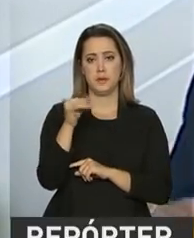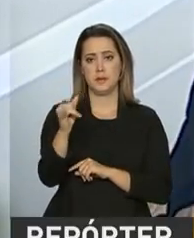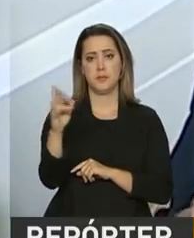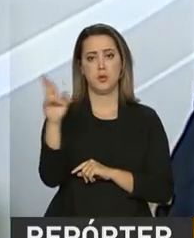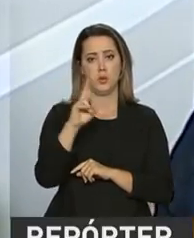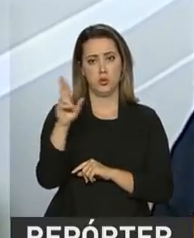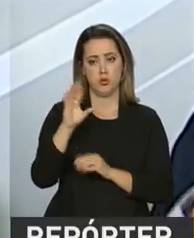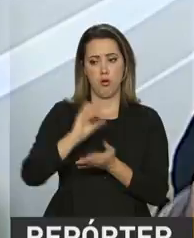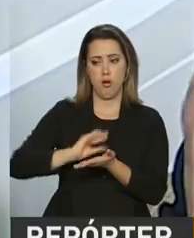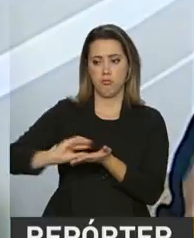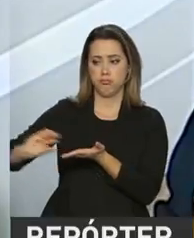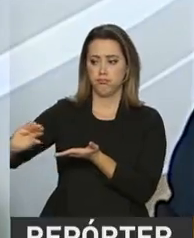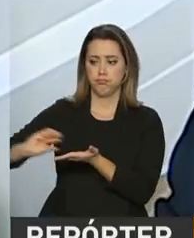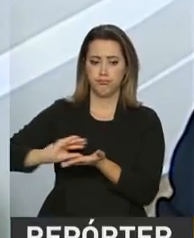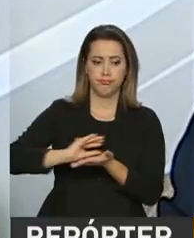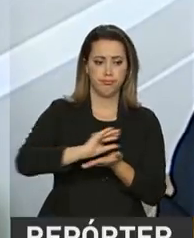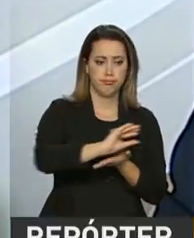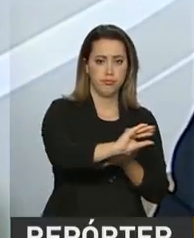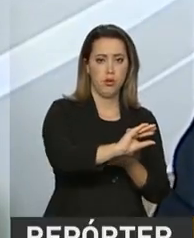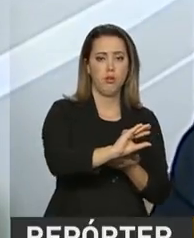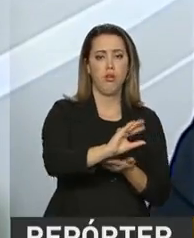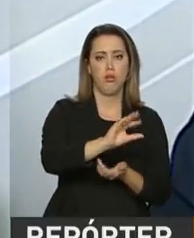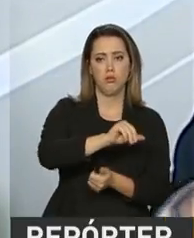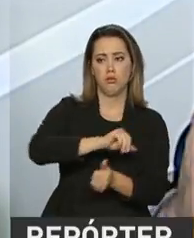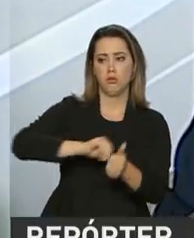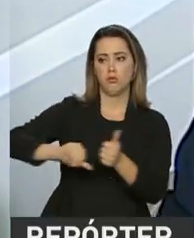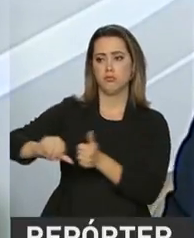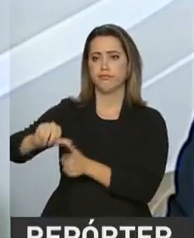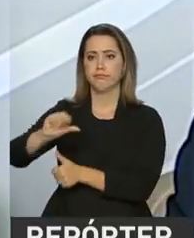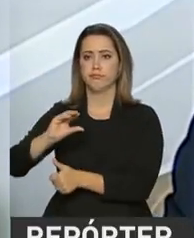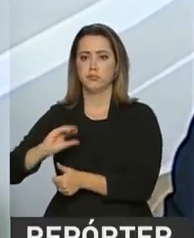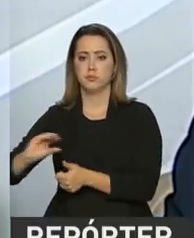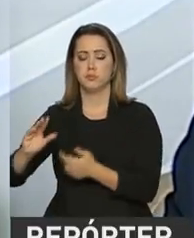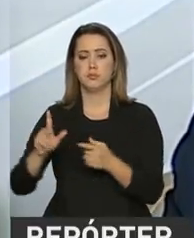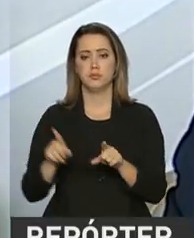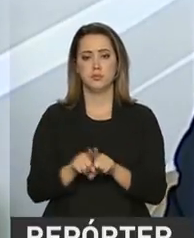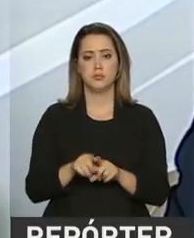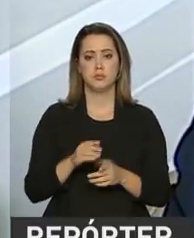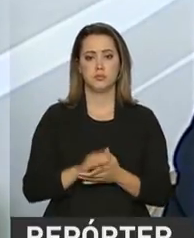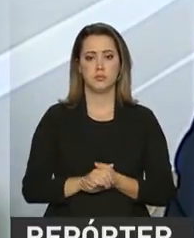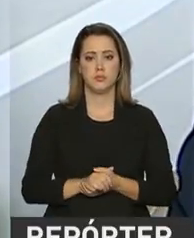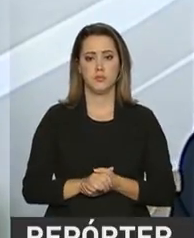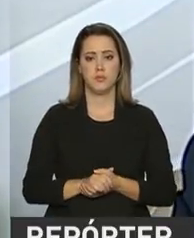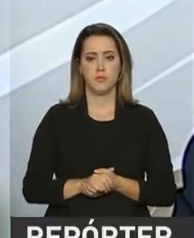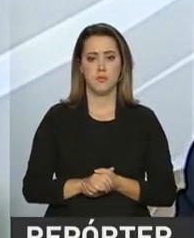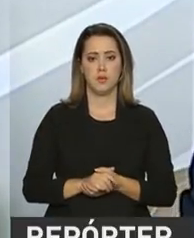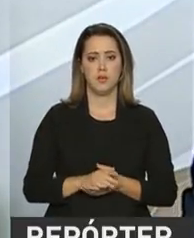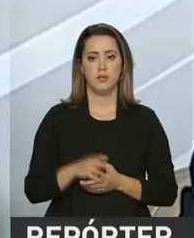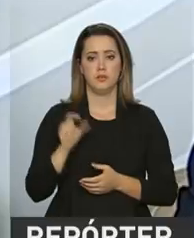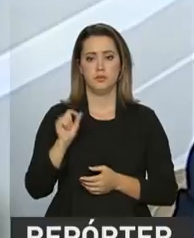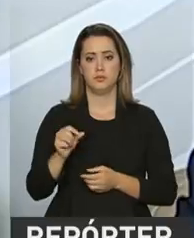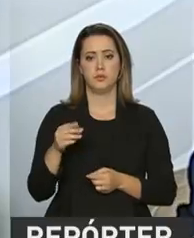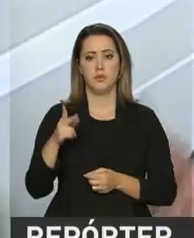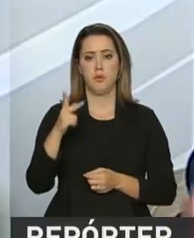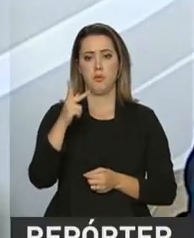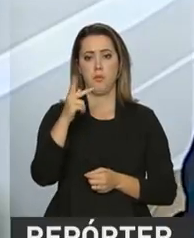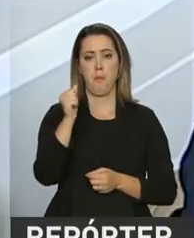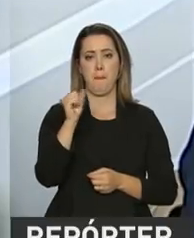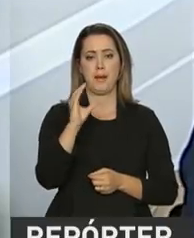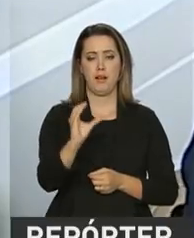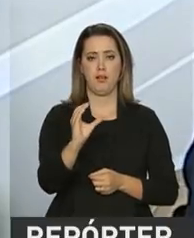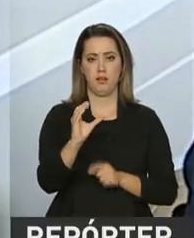outro portanto isso não é contingenciamento isso é remanejamento isso vão sair do parque para